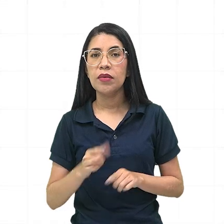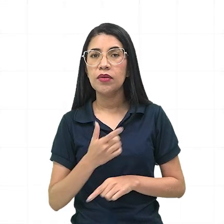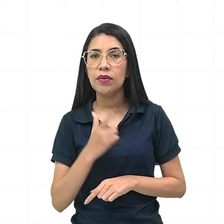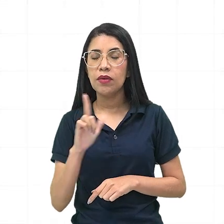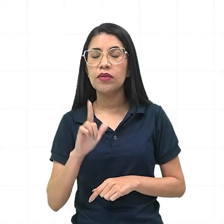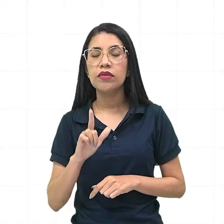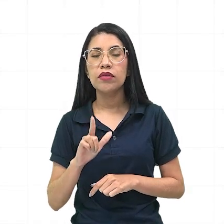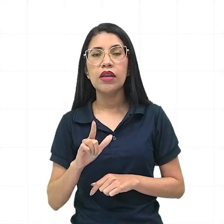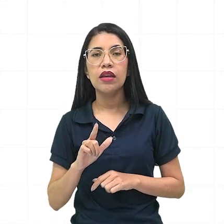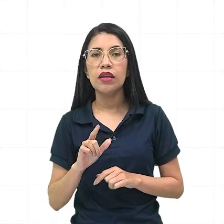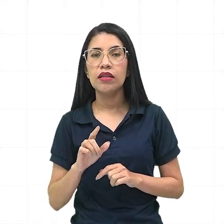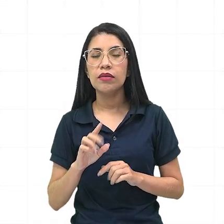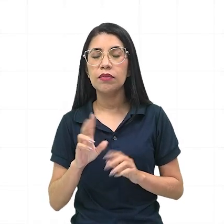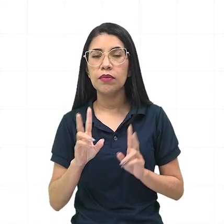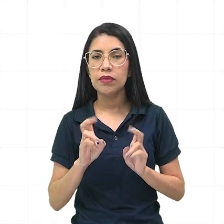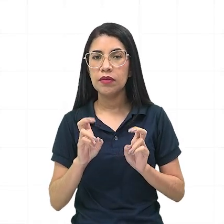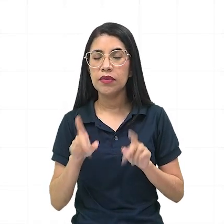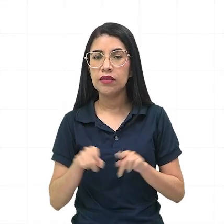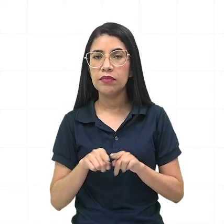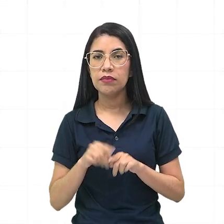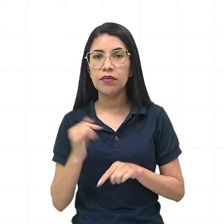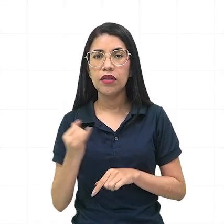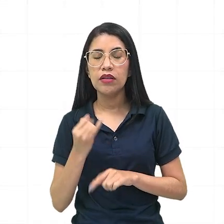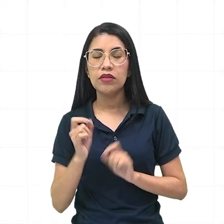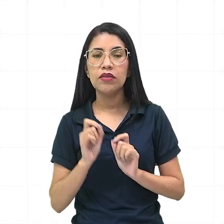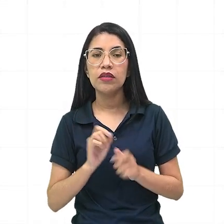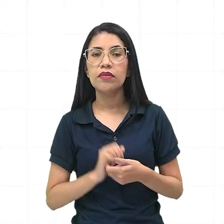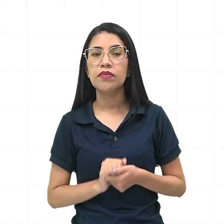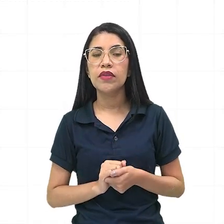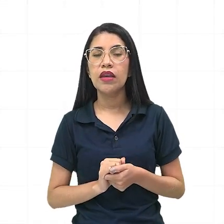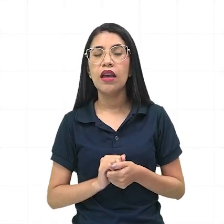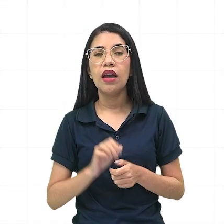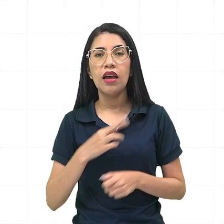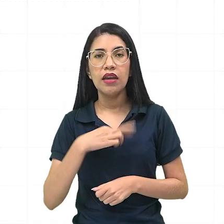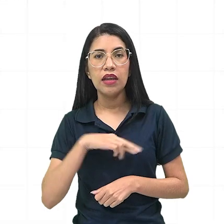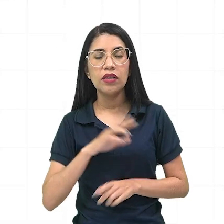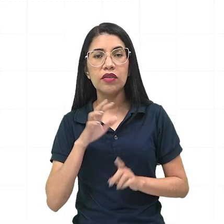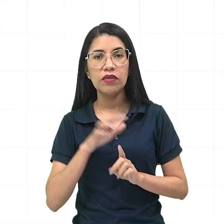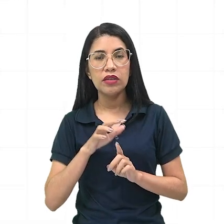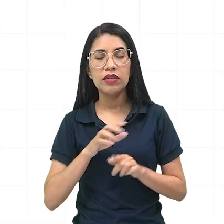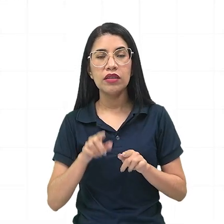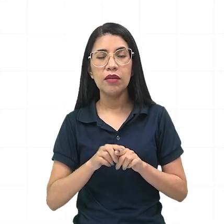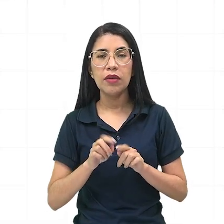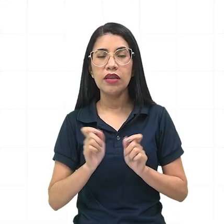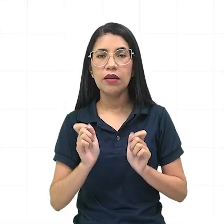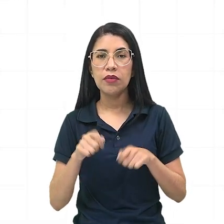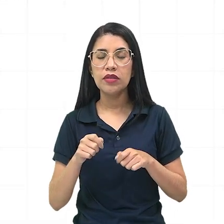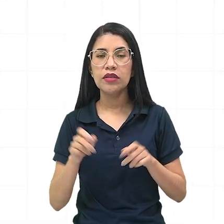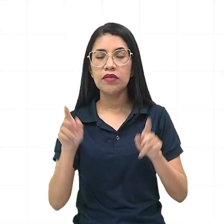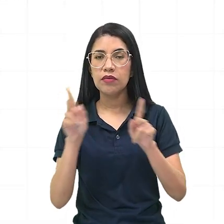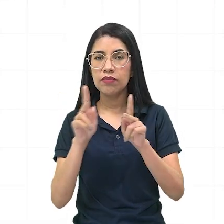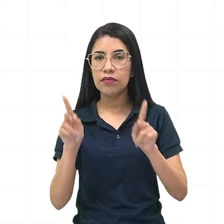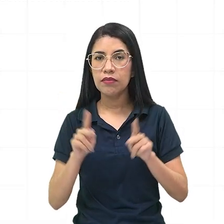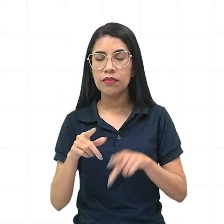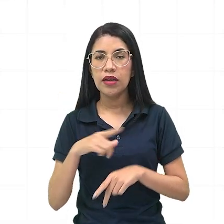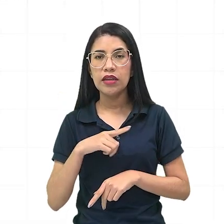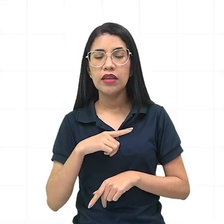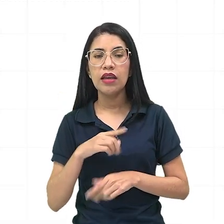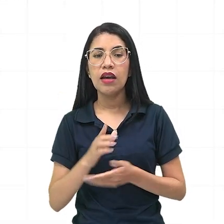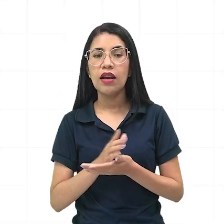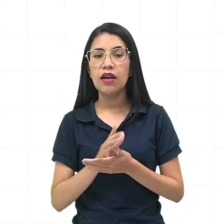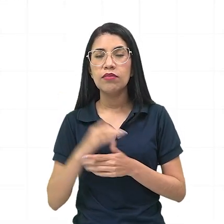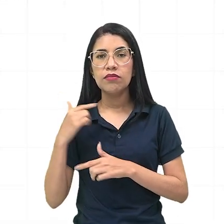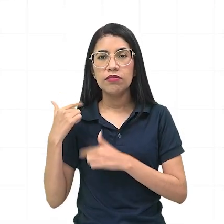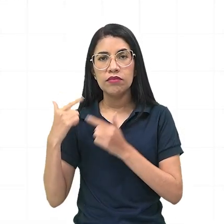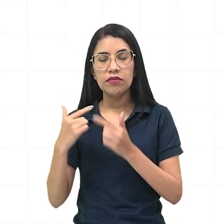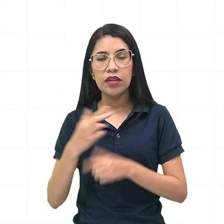muito importante, né? O papel das religiões também influencia a construção da paz. Muitas tradições religiosas se